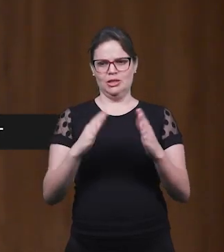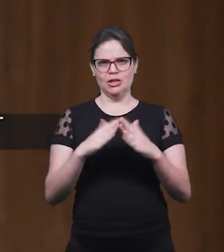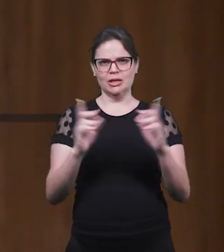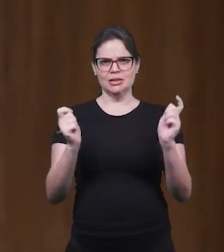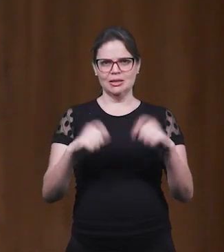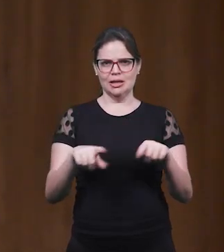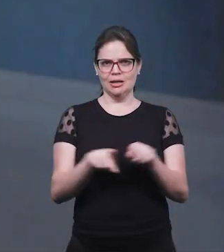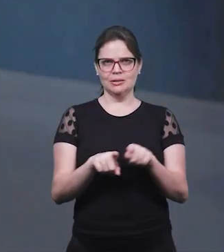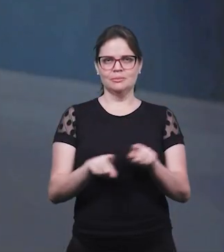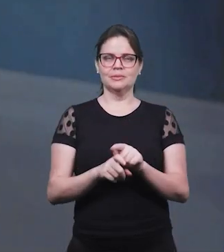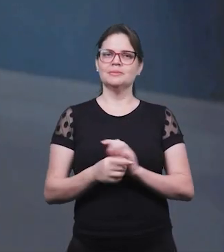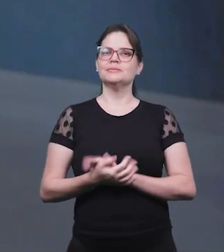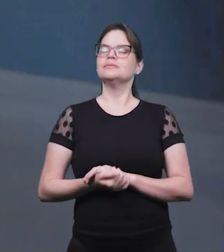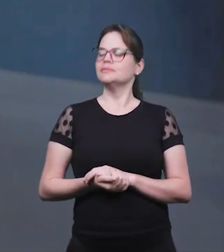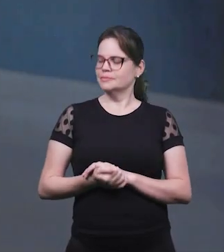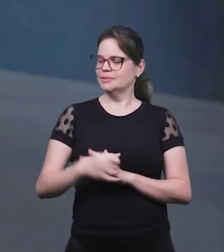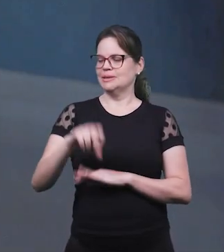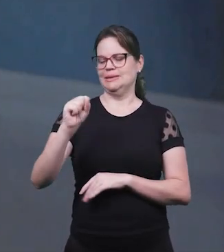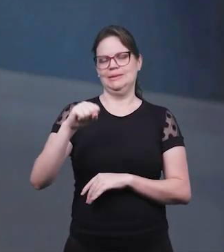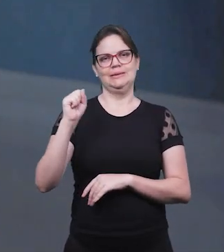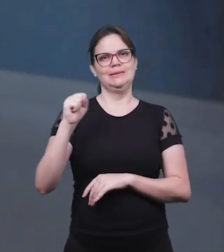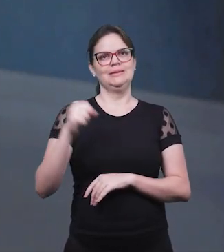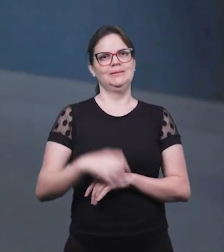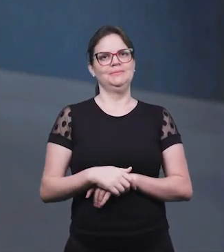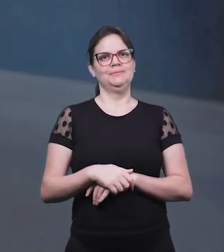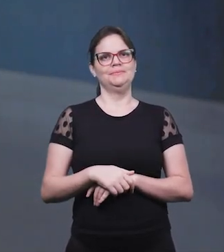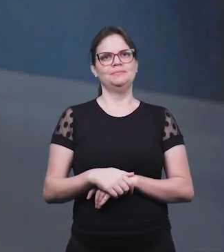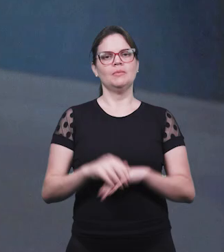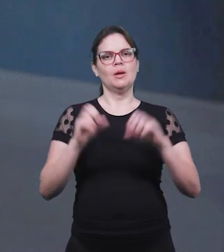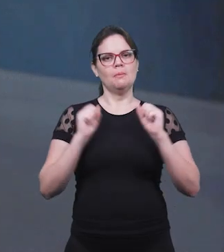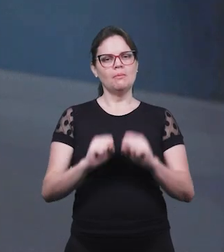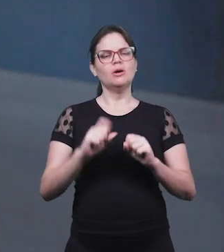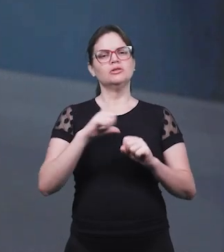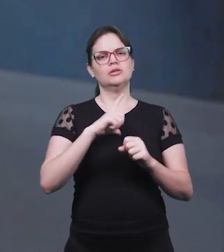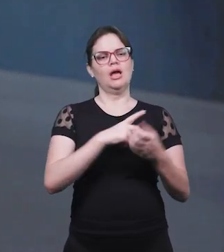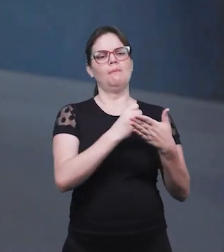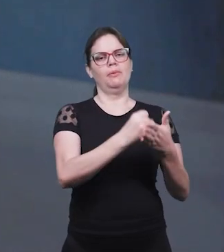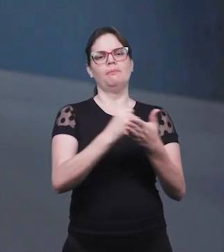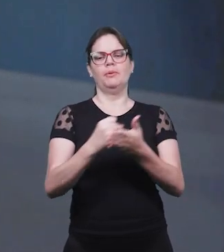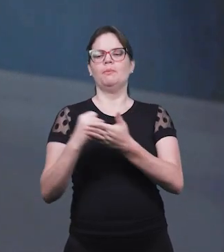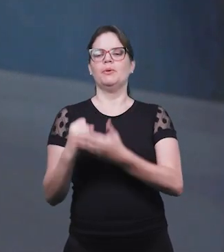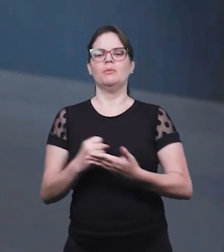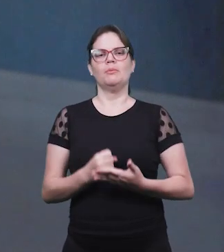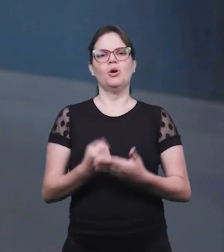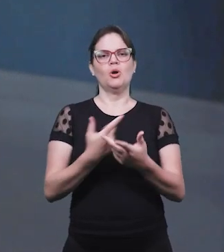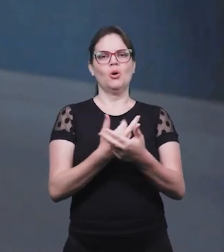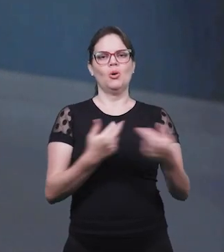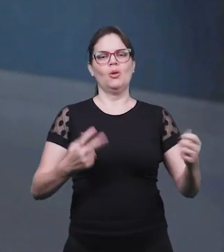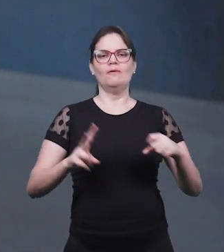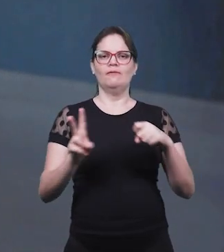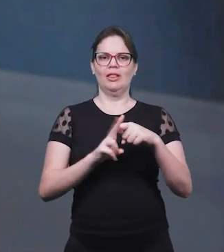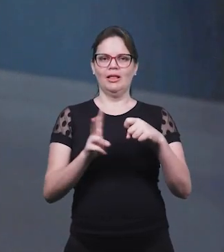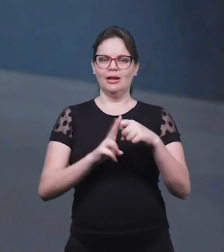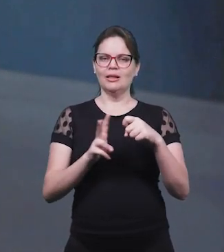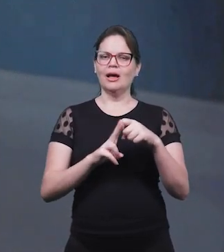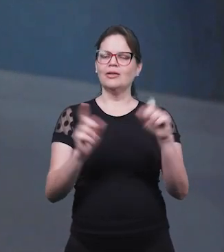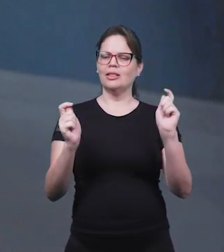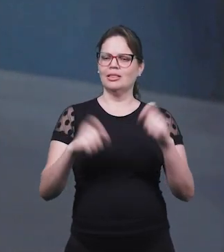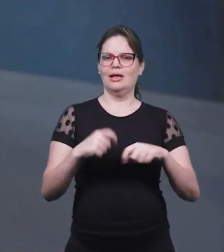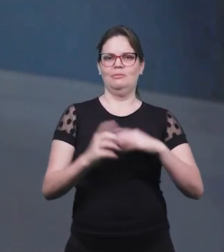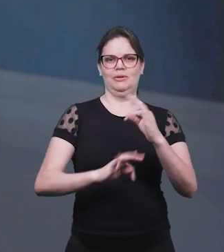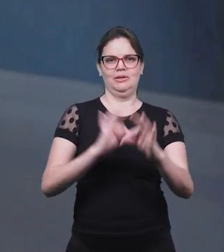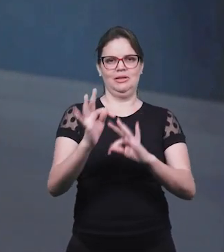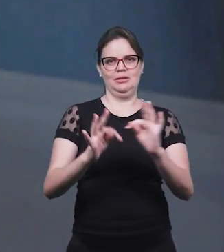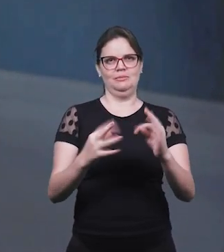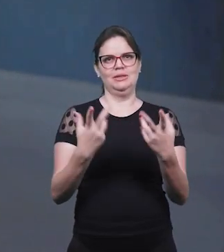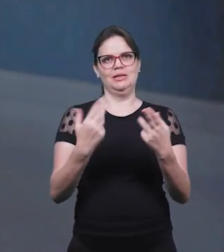Davi? Isso mesmo, você tem aí uma infinidade de locais que se destinam ao tratamento, como